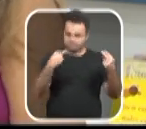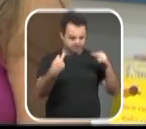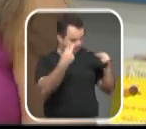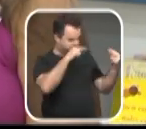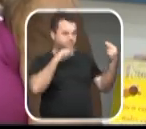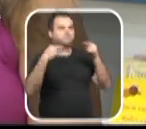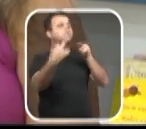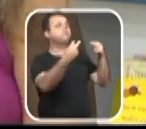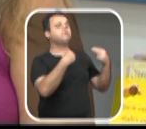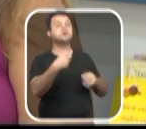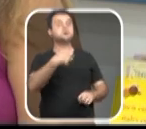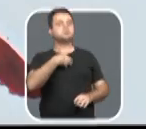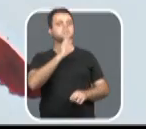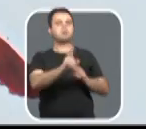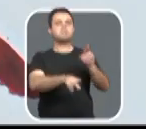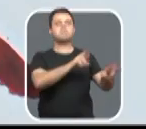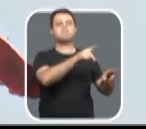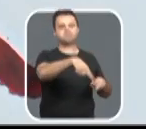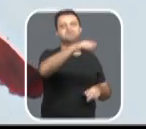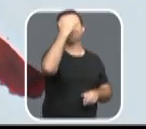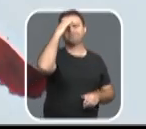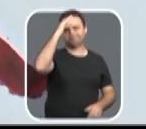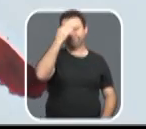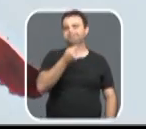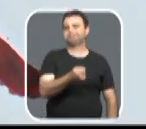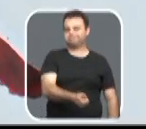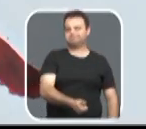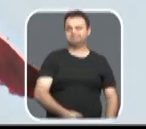personalidade e o seu jeito de ser.